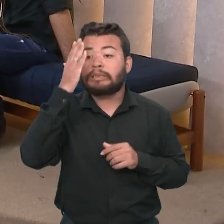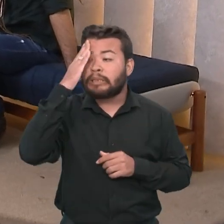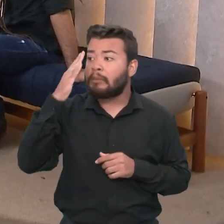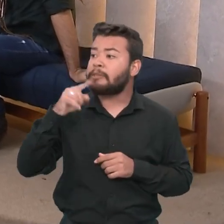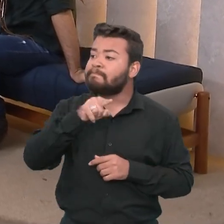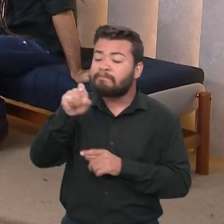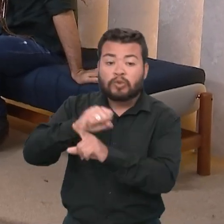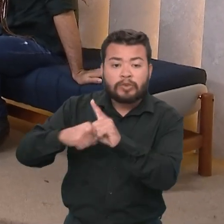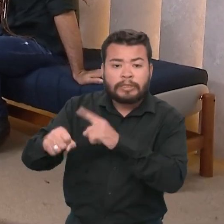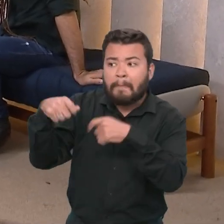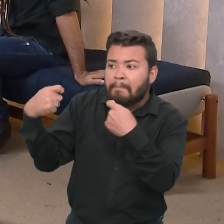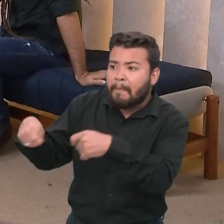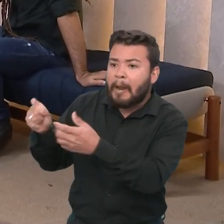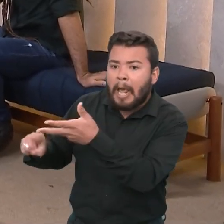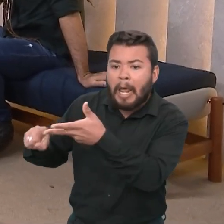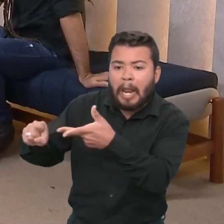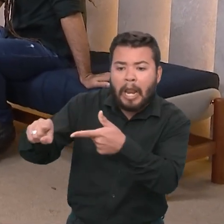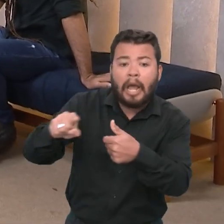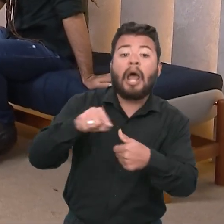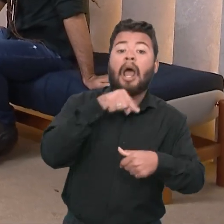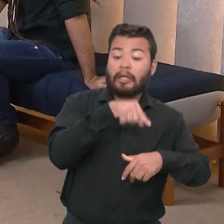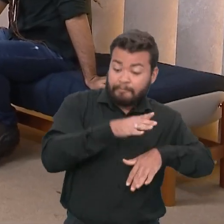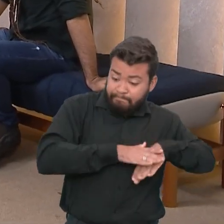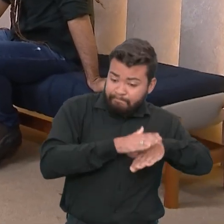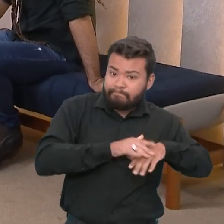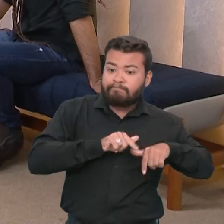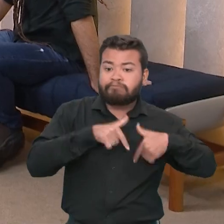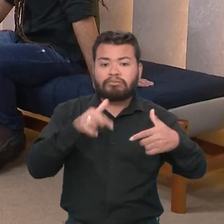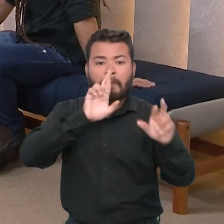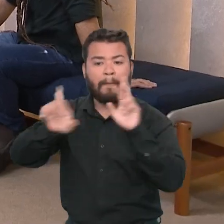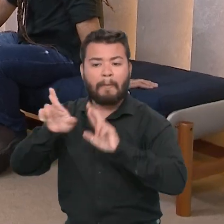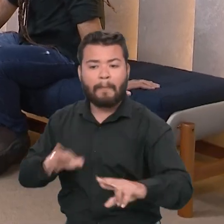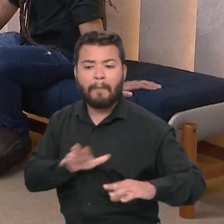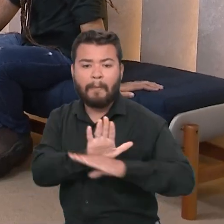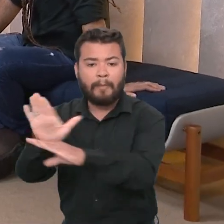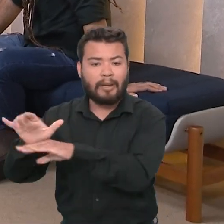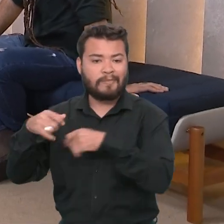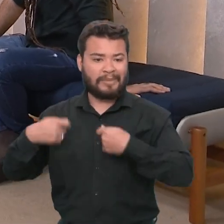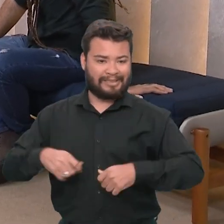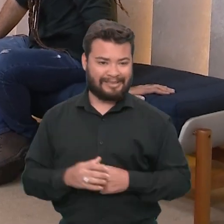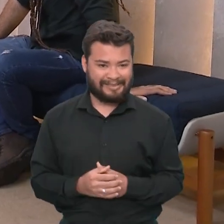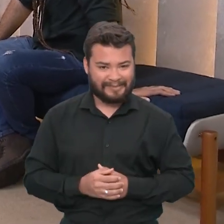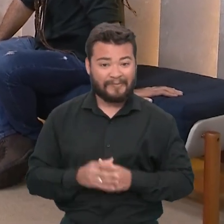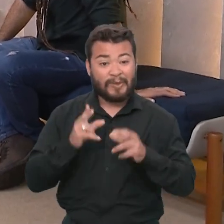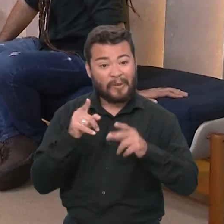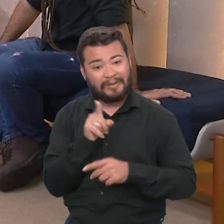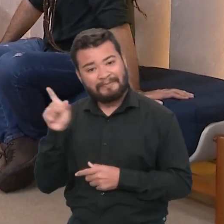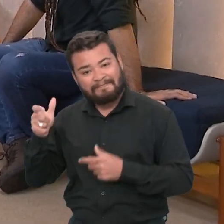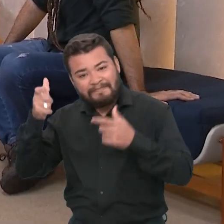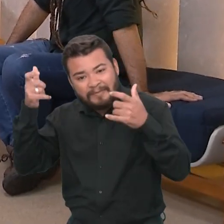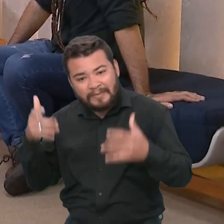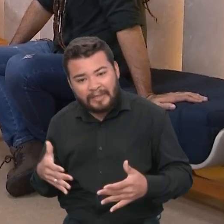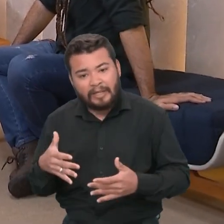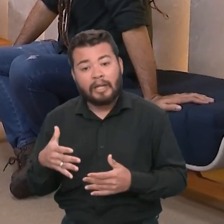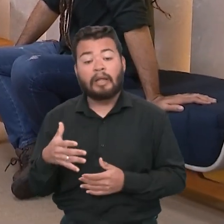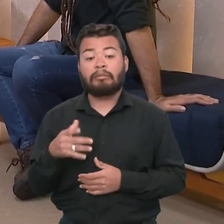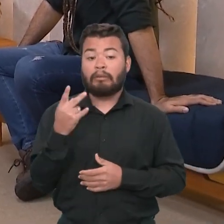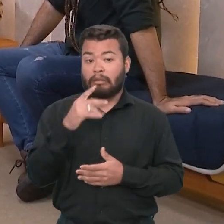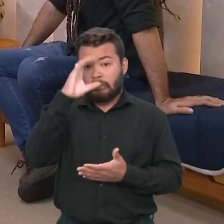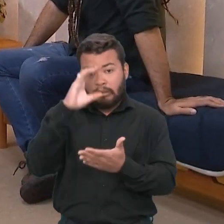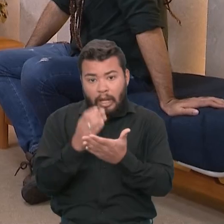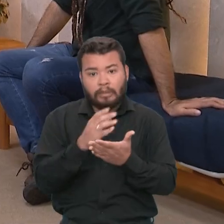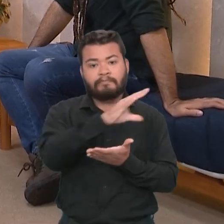que a sociedade coleta. E aí eu acho importante que a Daíse tenha colocado a ideia de que colocar a tese dela na minha tese eu vou trabalhar. É claro que